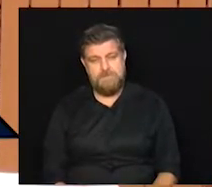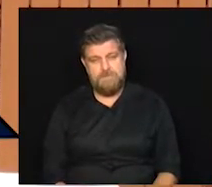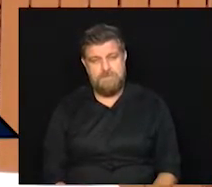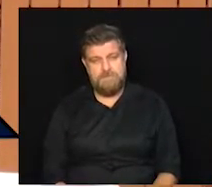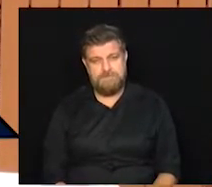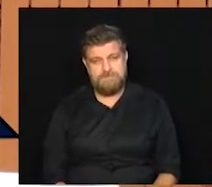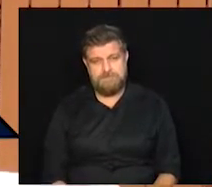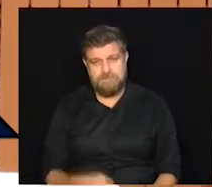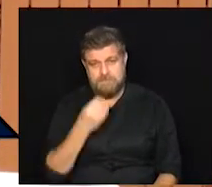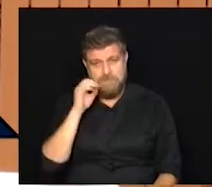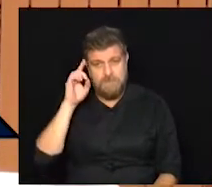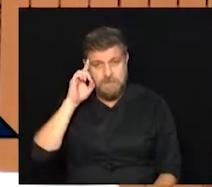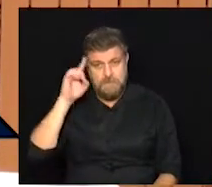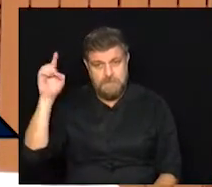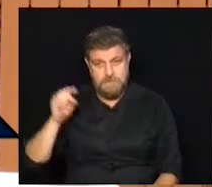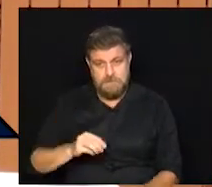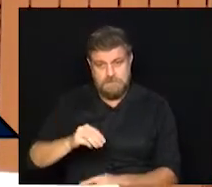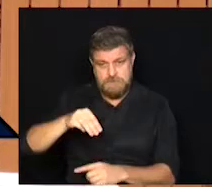Bom dia, Malu.